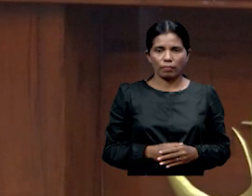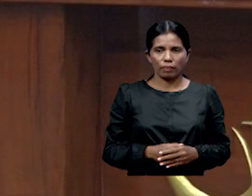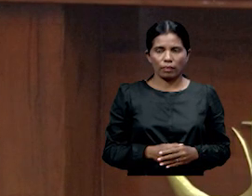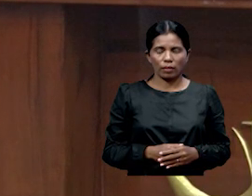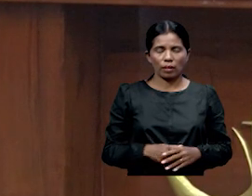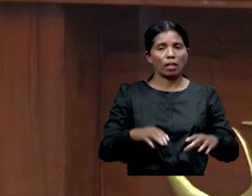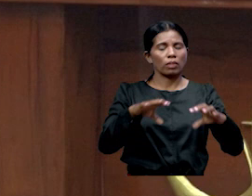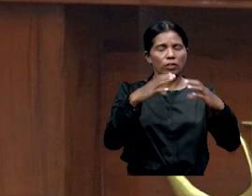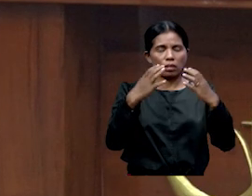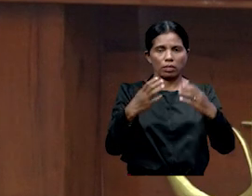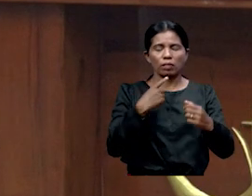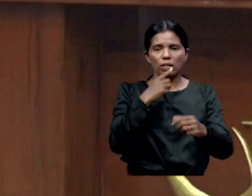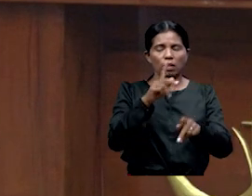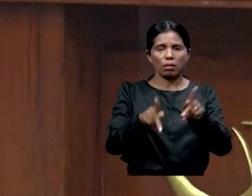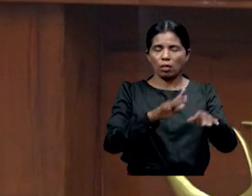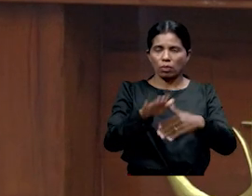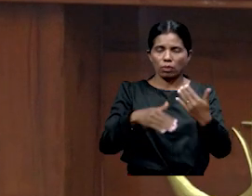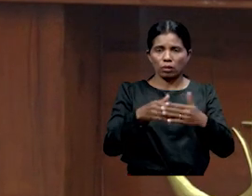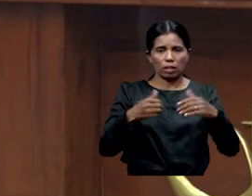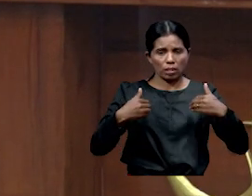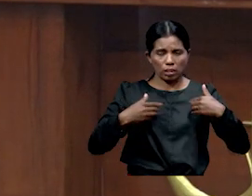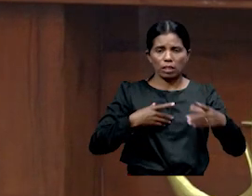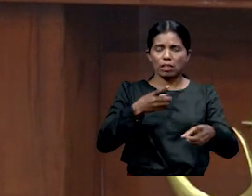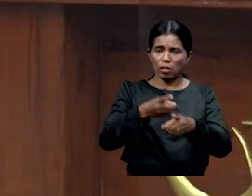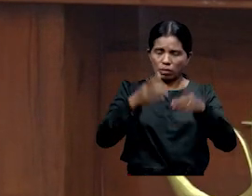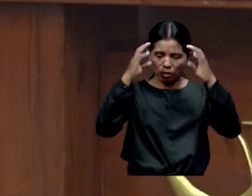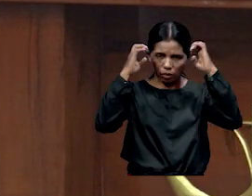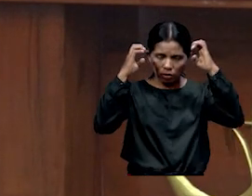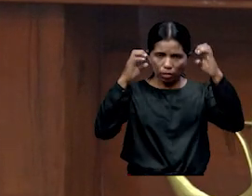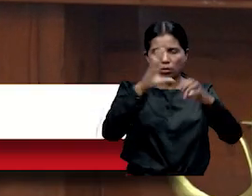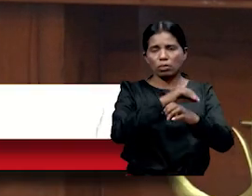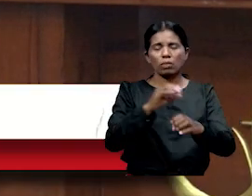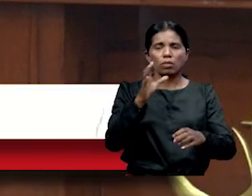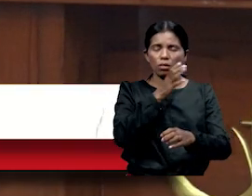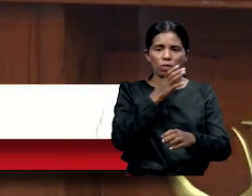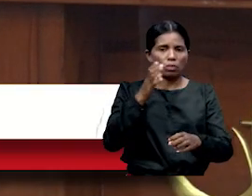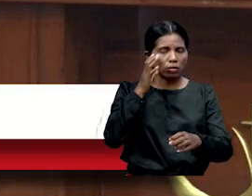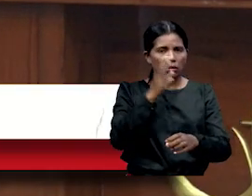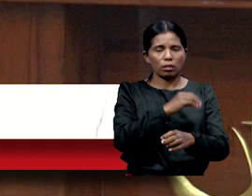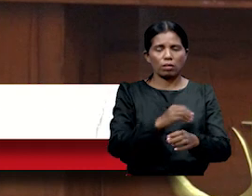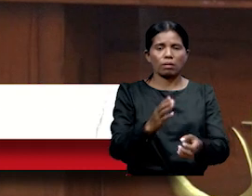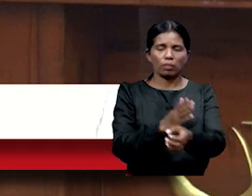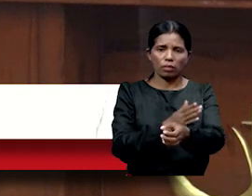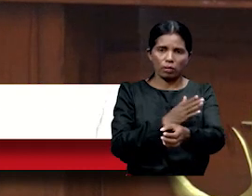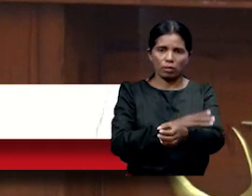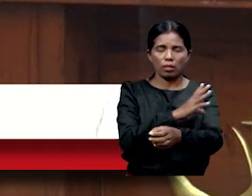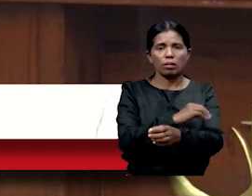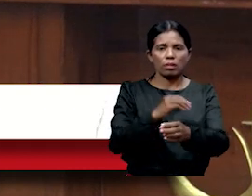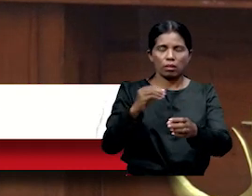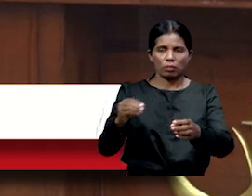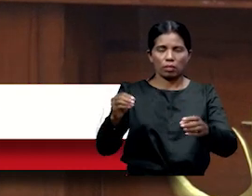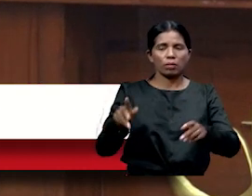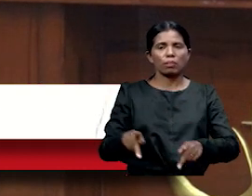da Clara 14 cidadão tem direito à educação EA cultura cabe ao estado promover o cimento do sistema